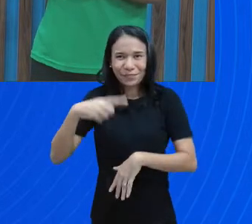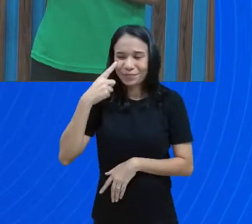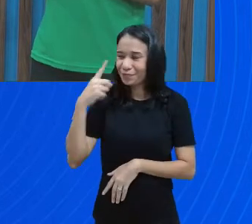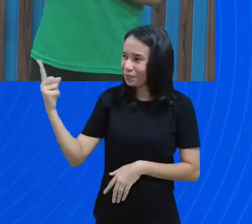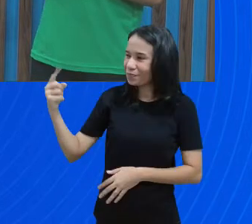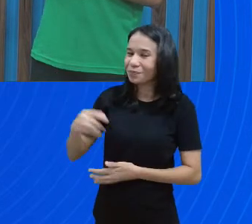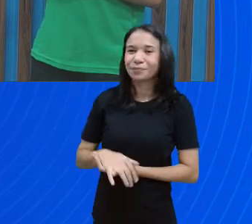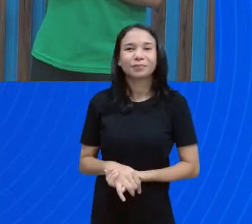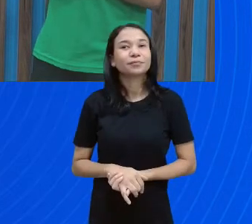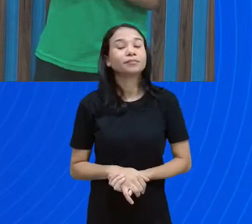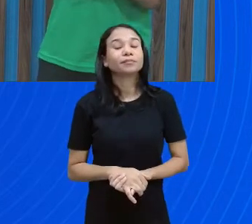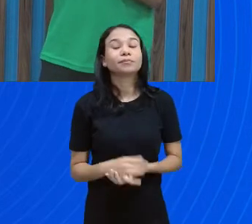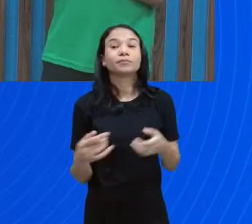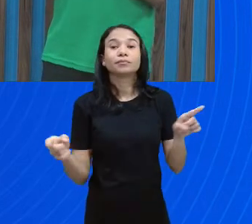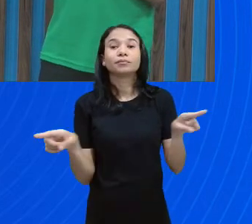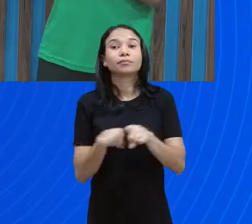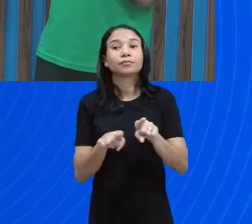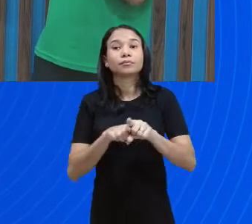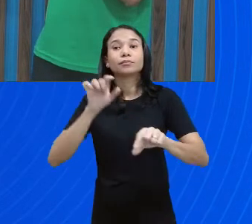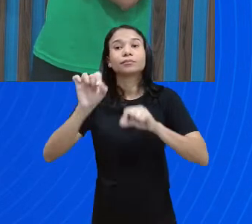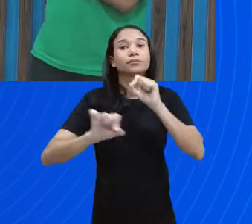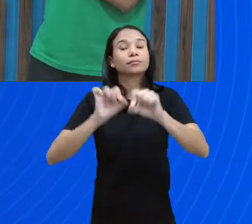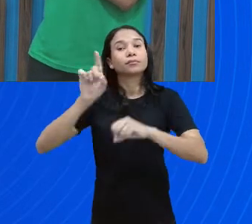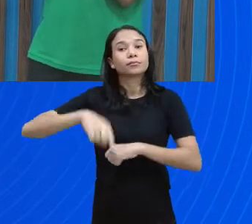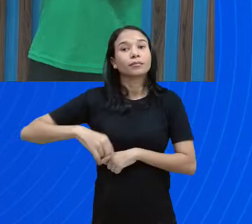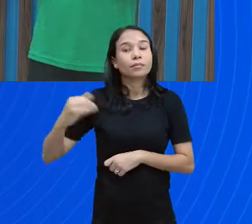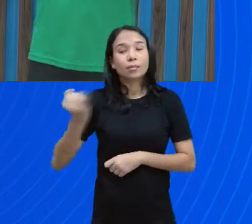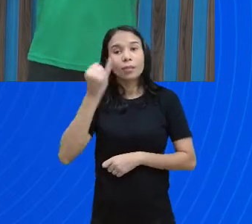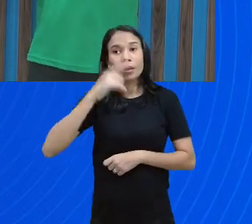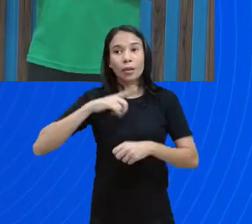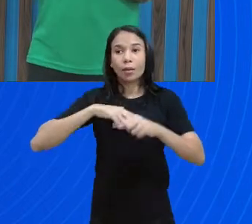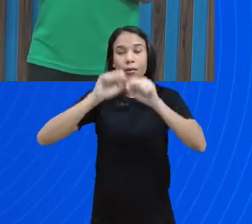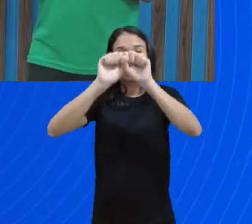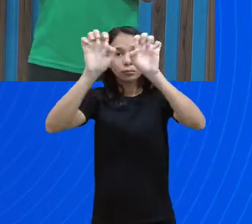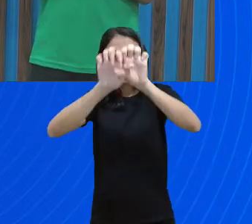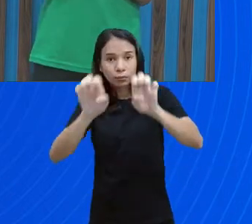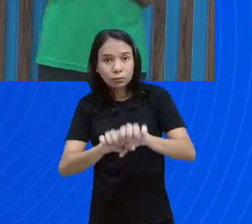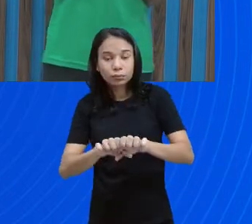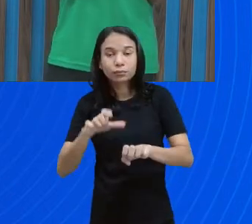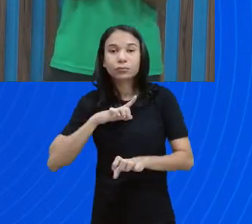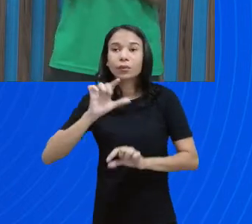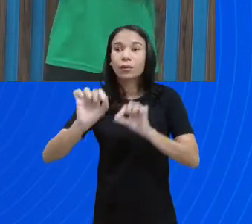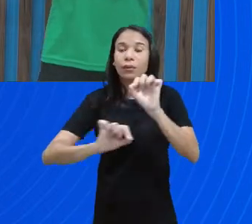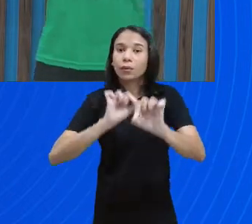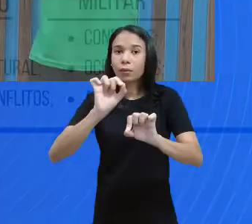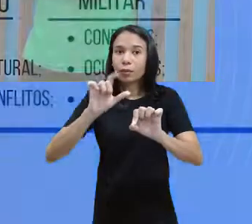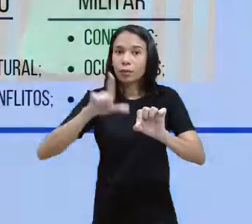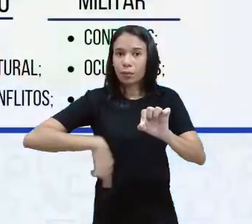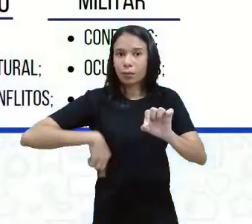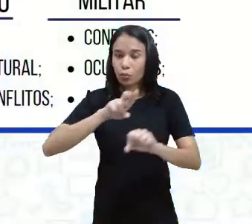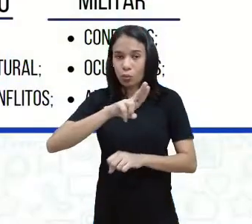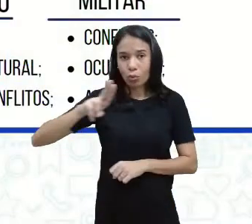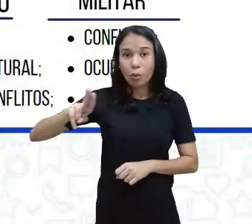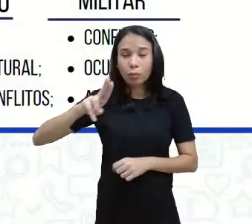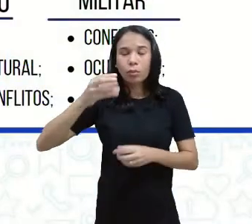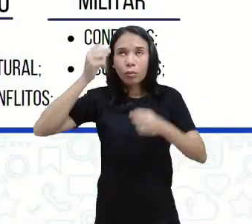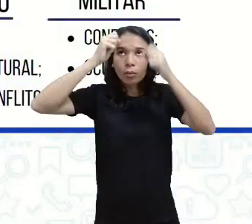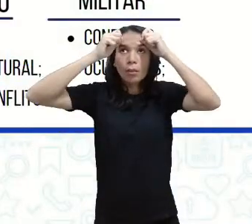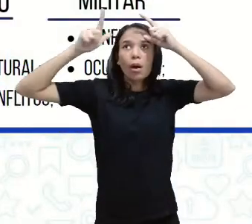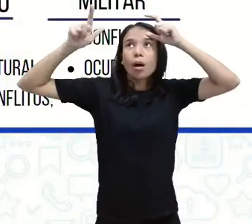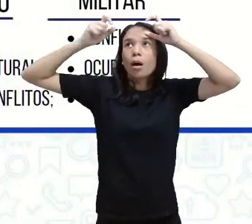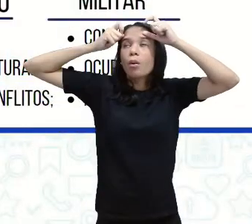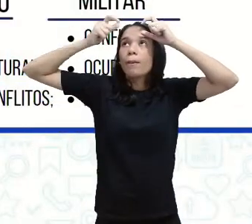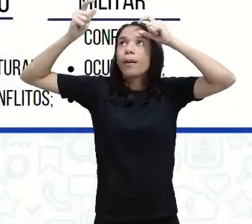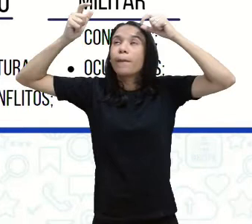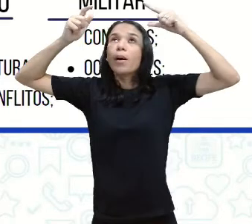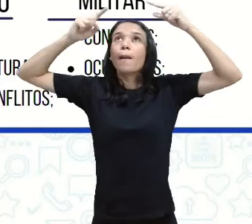seguir. Aqui, ó, rapidinho, isso aqui, ó, esse esquema que eu fiz para você é chamado mapa mental. O mapa mental